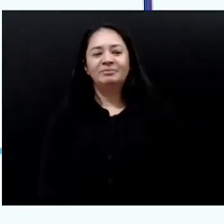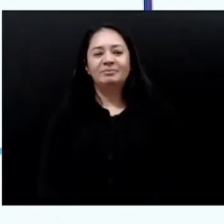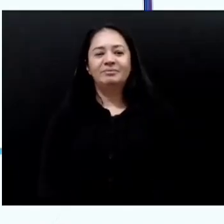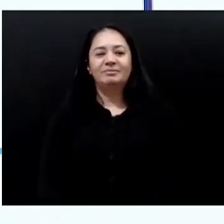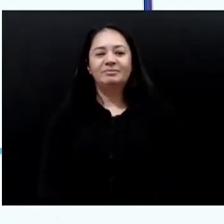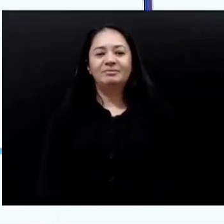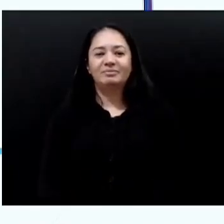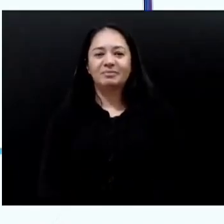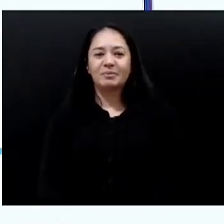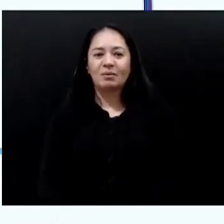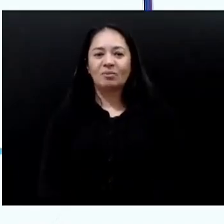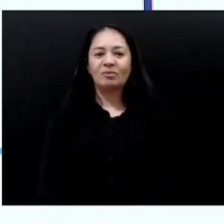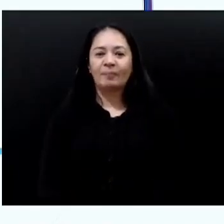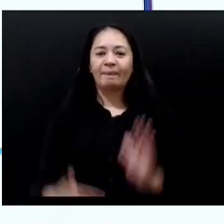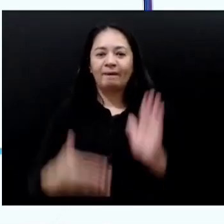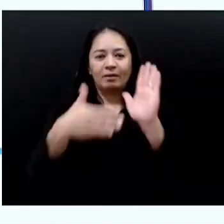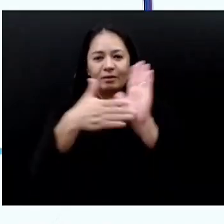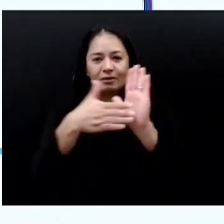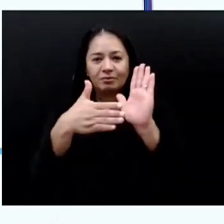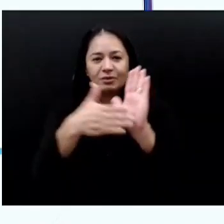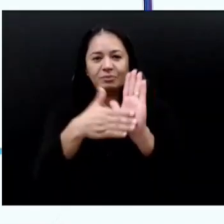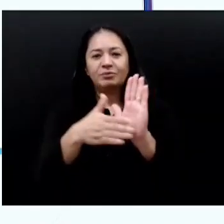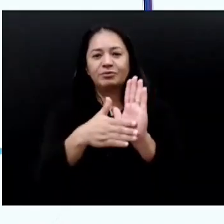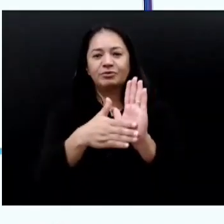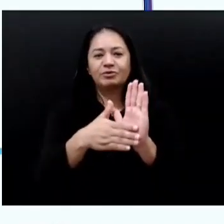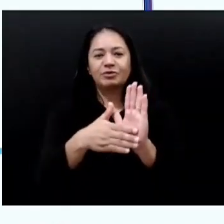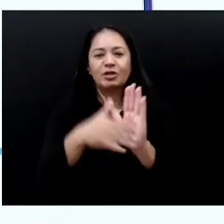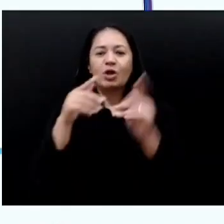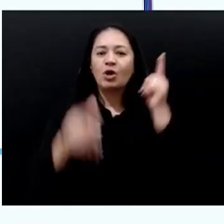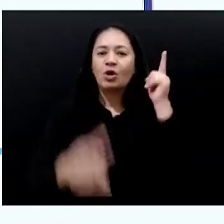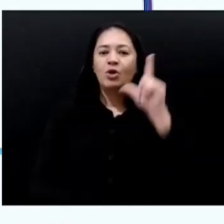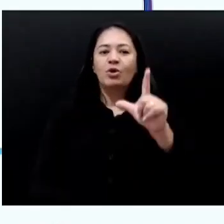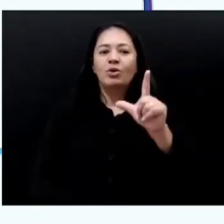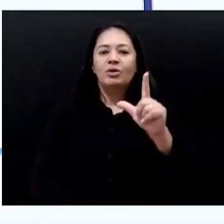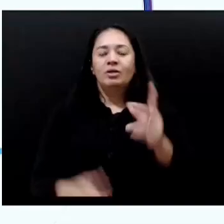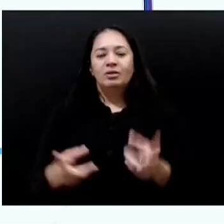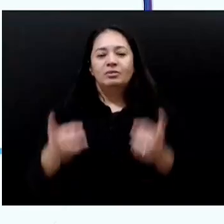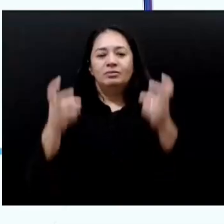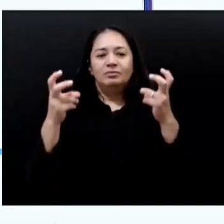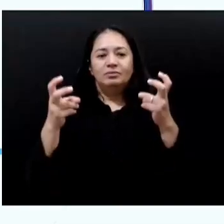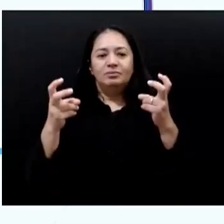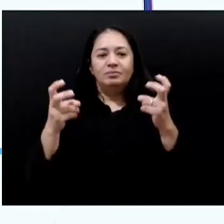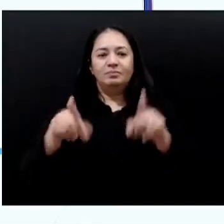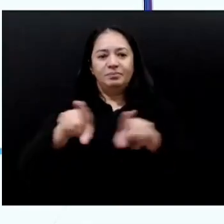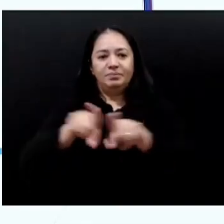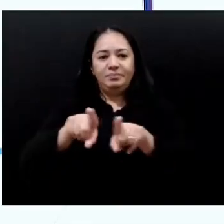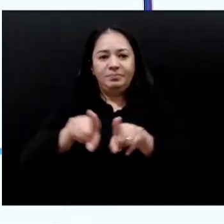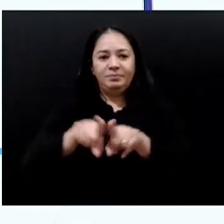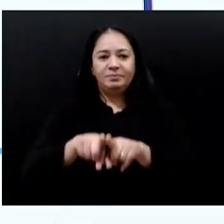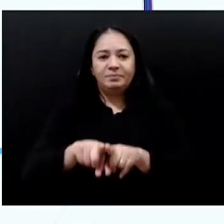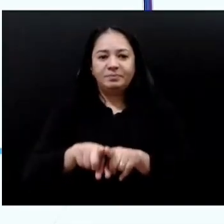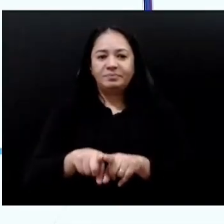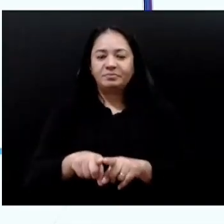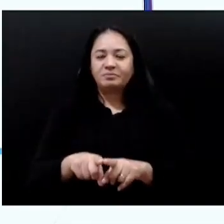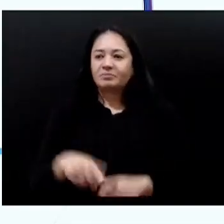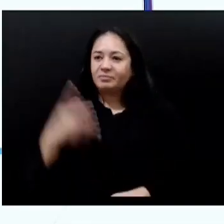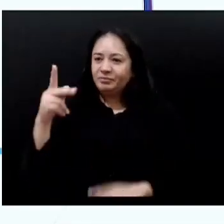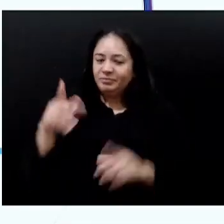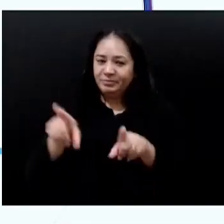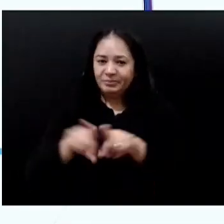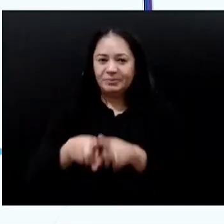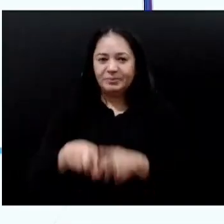Essa propositura e essa conquista, e esse reconhecimento também são seus aí, muito obrigado de verdade. Então,